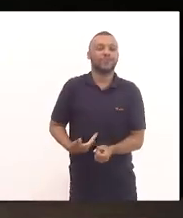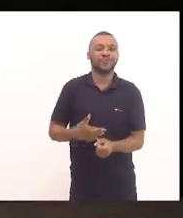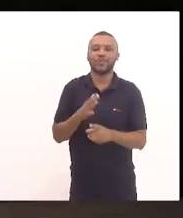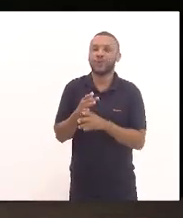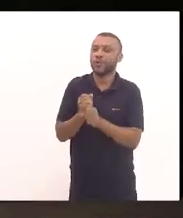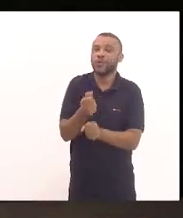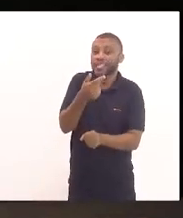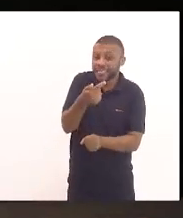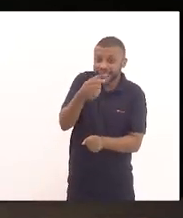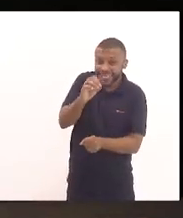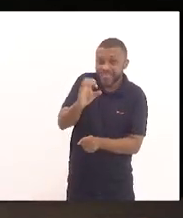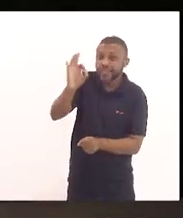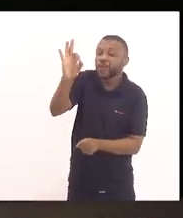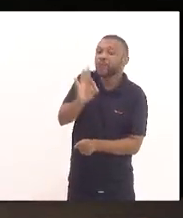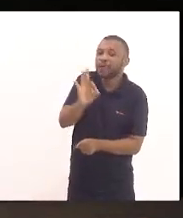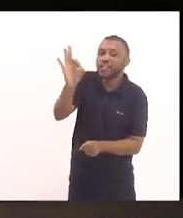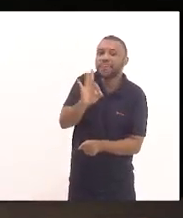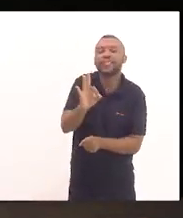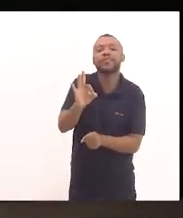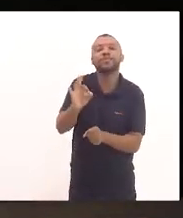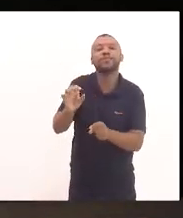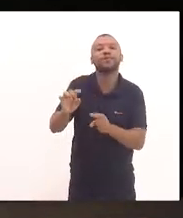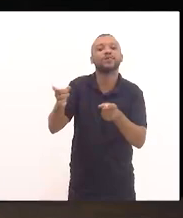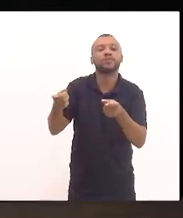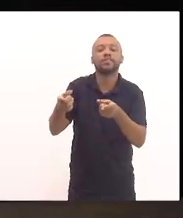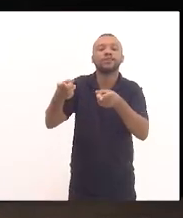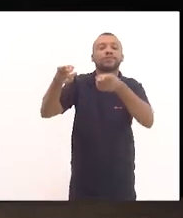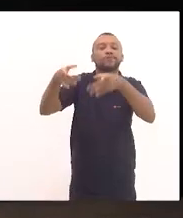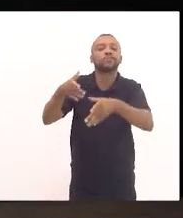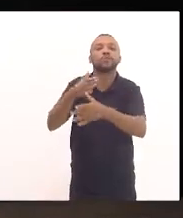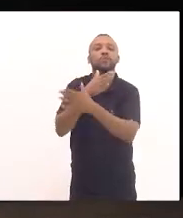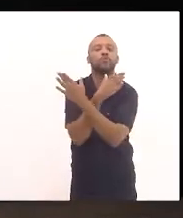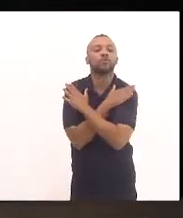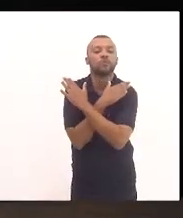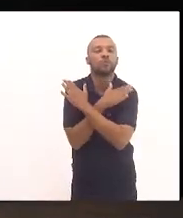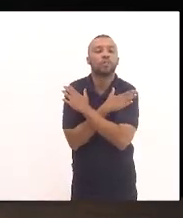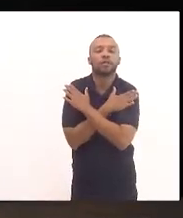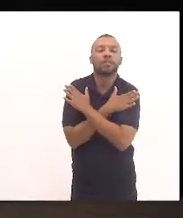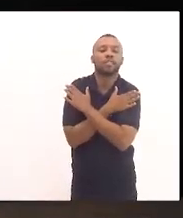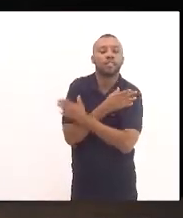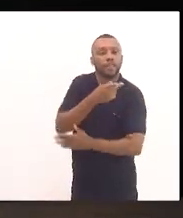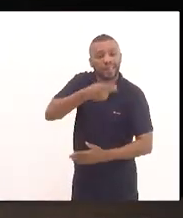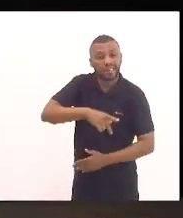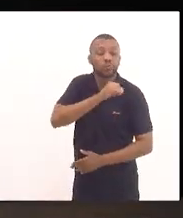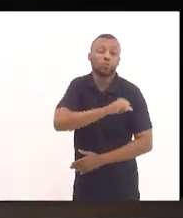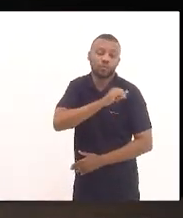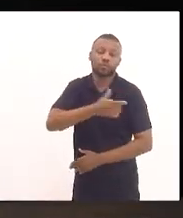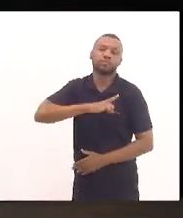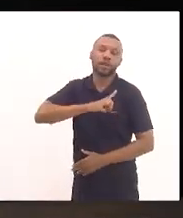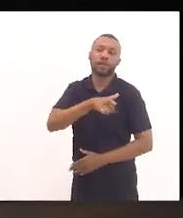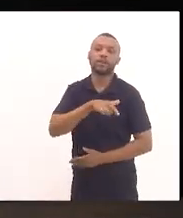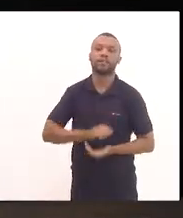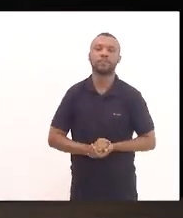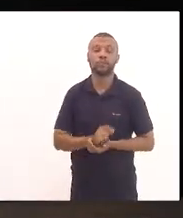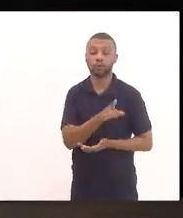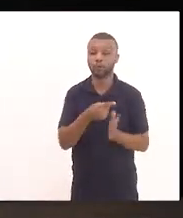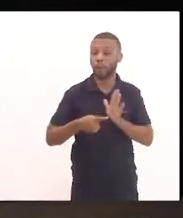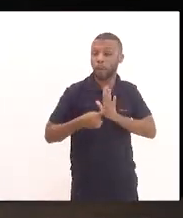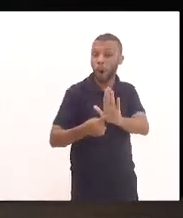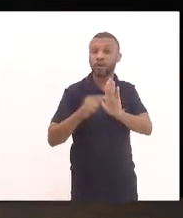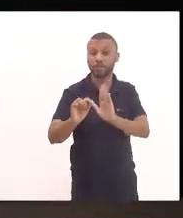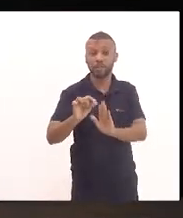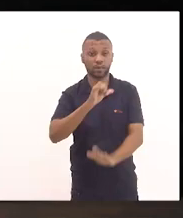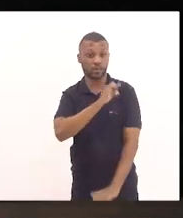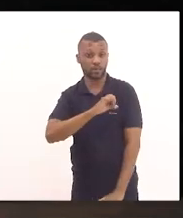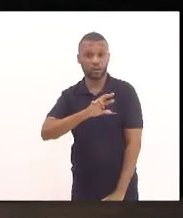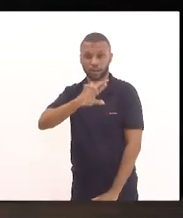dos desempregados do Brasil aqui estão. Isso leva o Estado do Rio de Janeiro, deputado Eliomar, a um